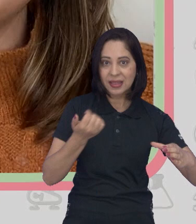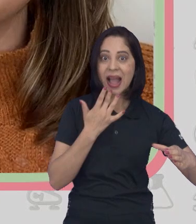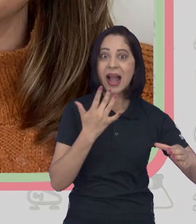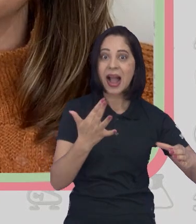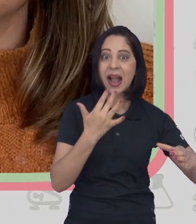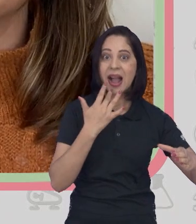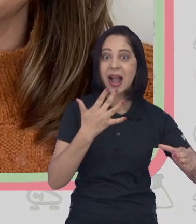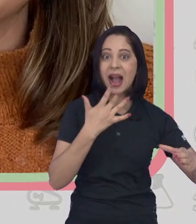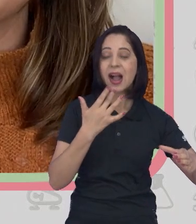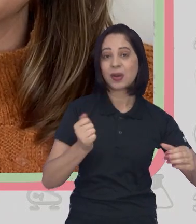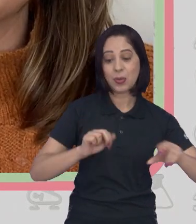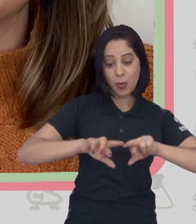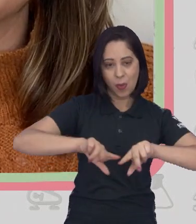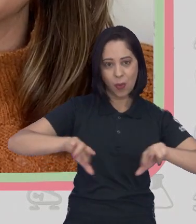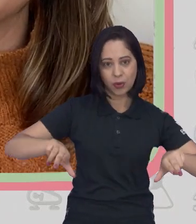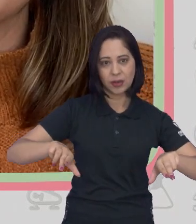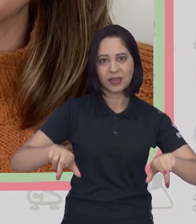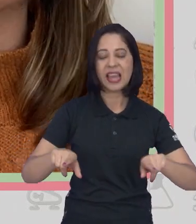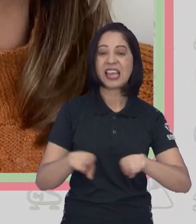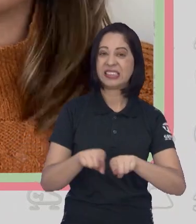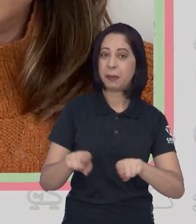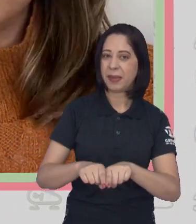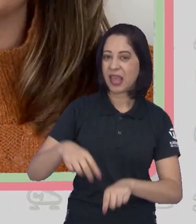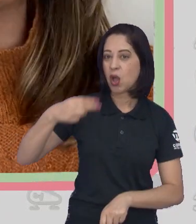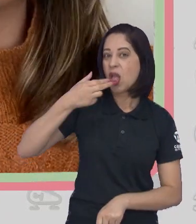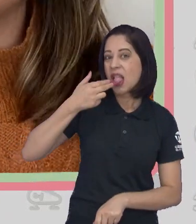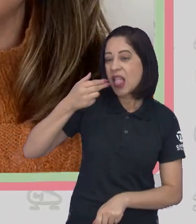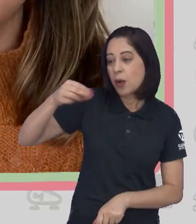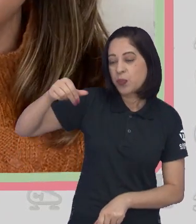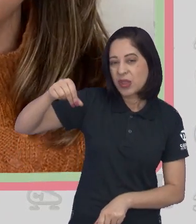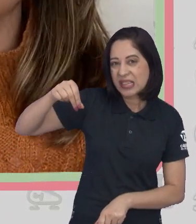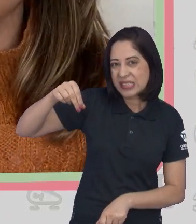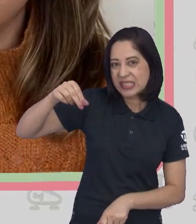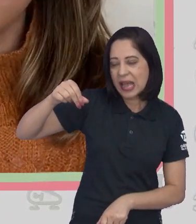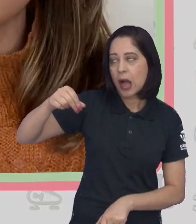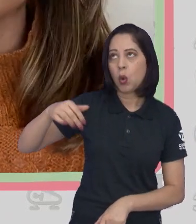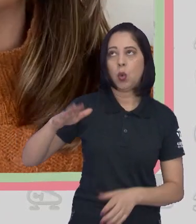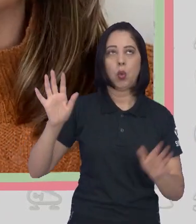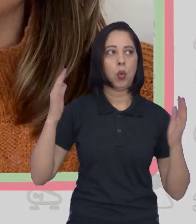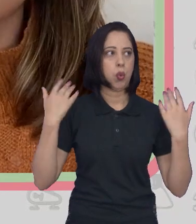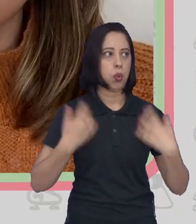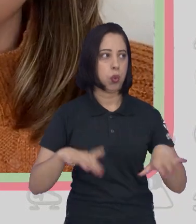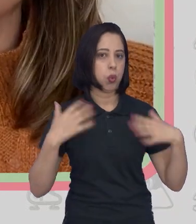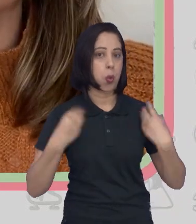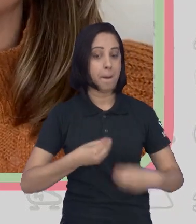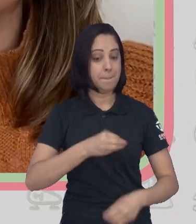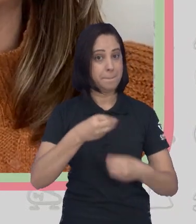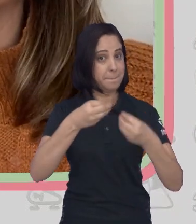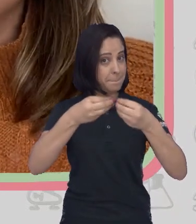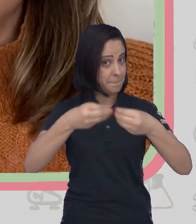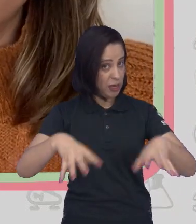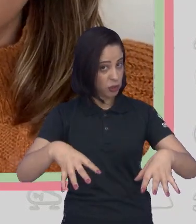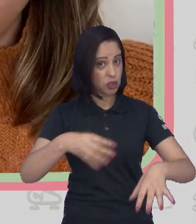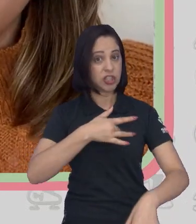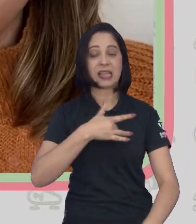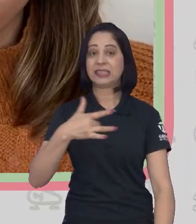né que a gente não pode deixar de lado o sal que é um dos principais Inimigos da Hipertensão não é isso mesmo